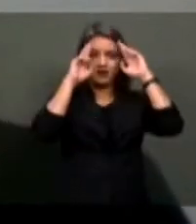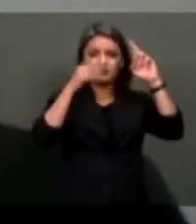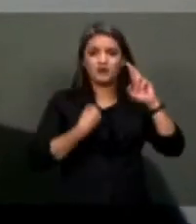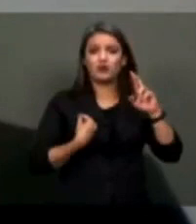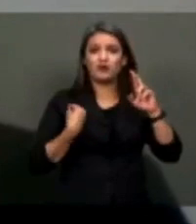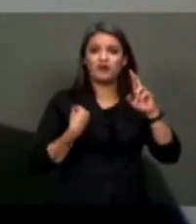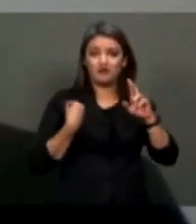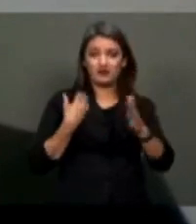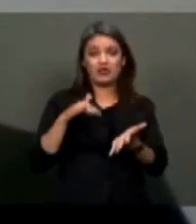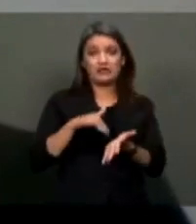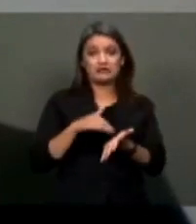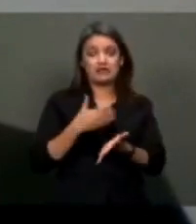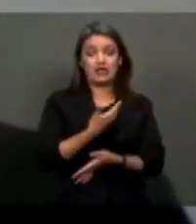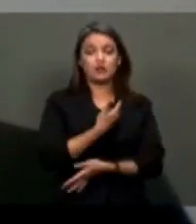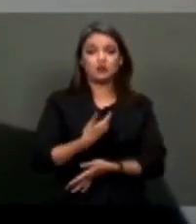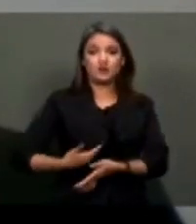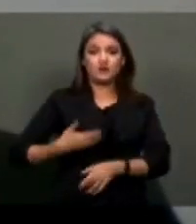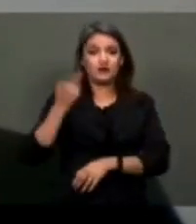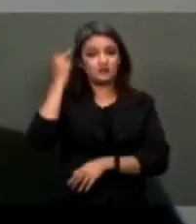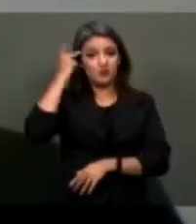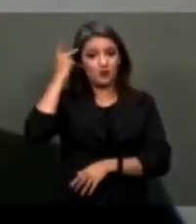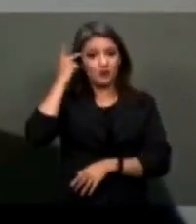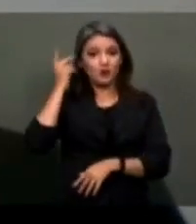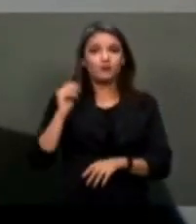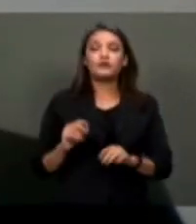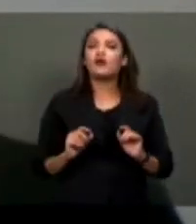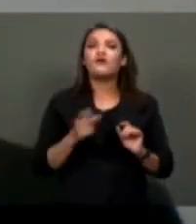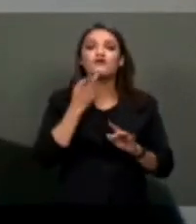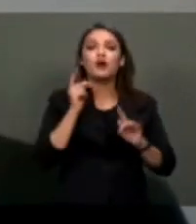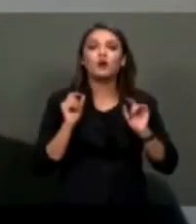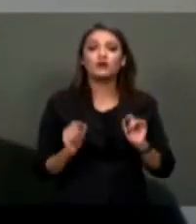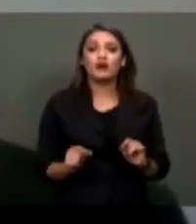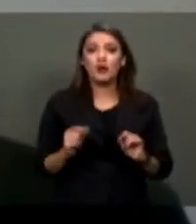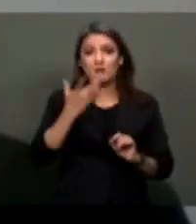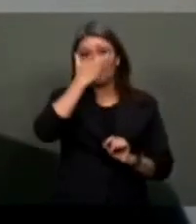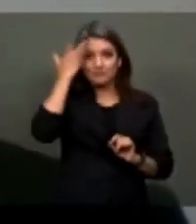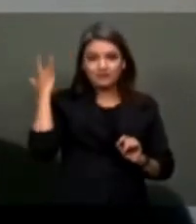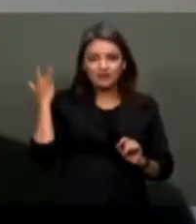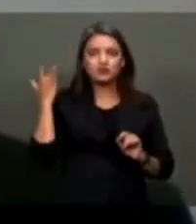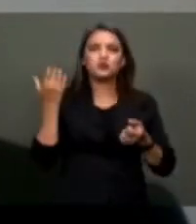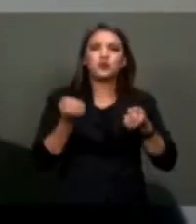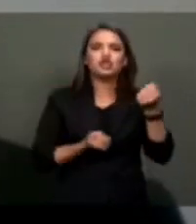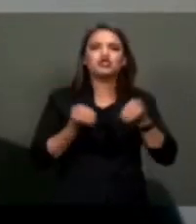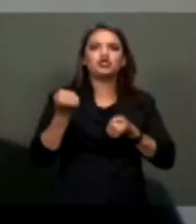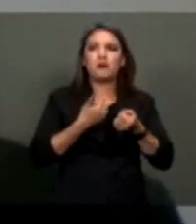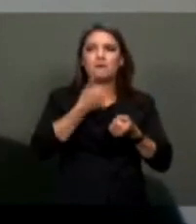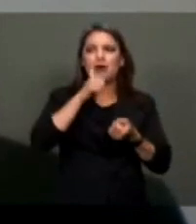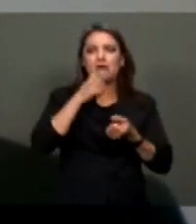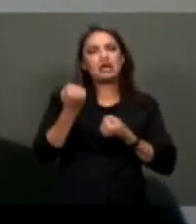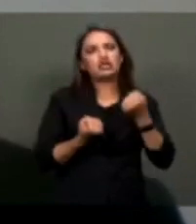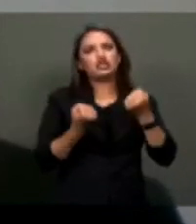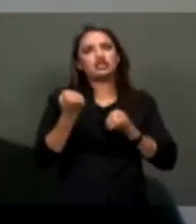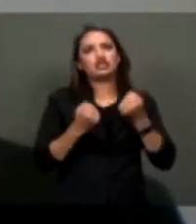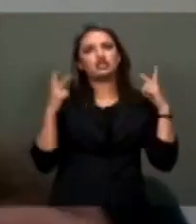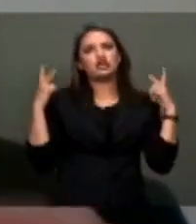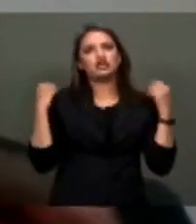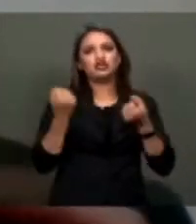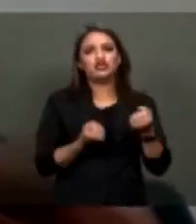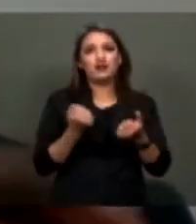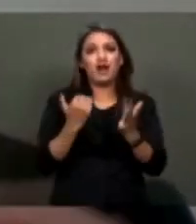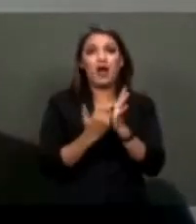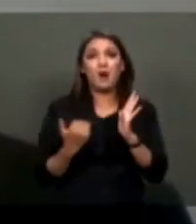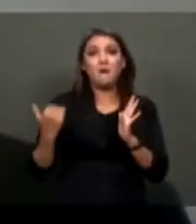Paulo dirigir alcoolizado aumenta mais de três vezes a chance de morte